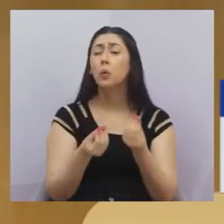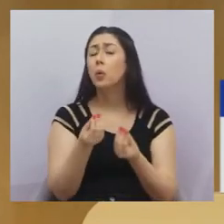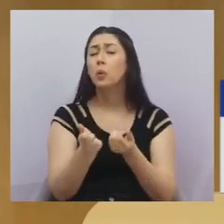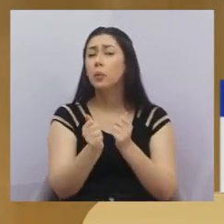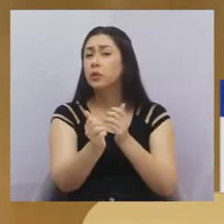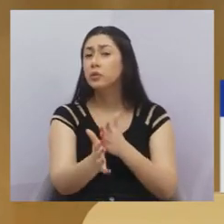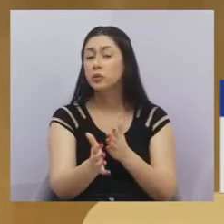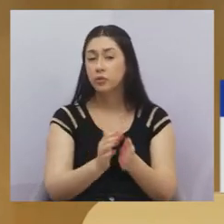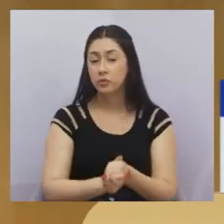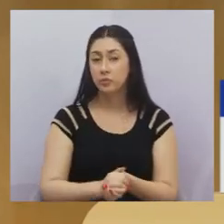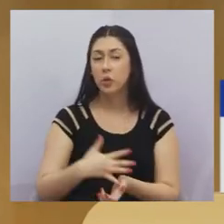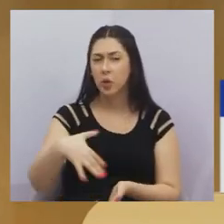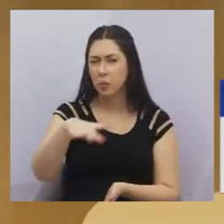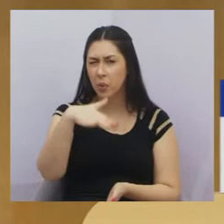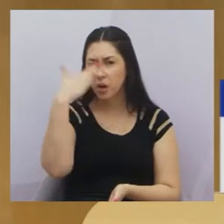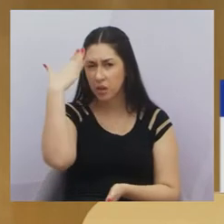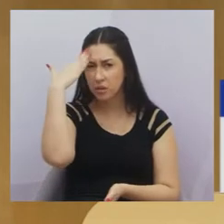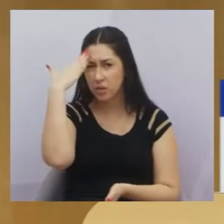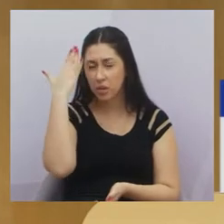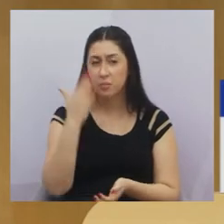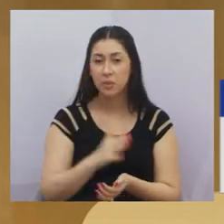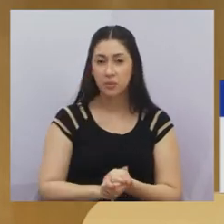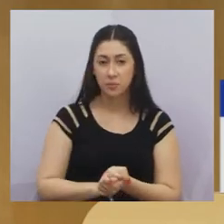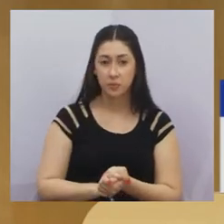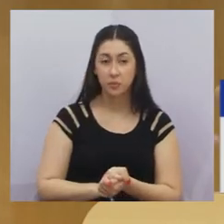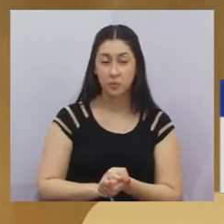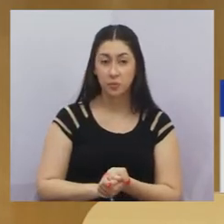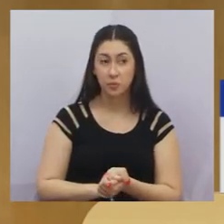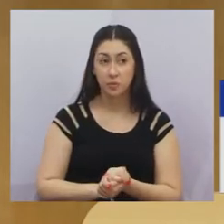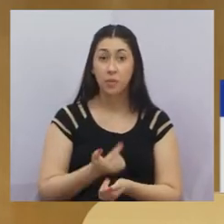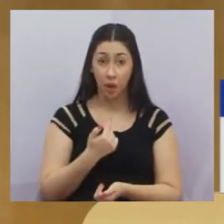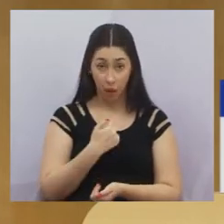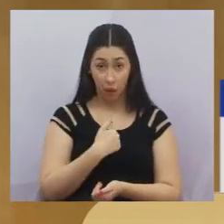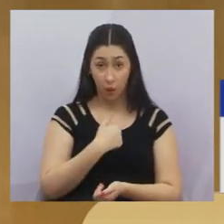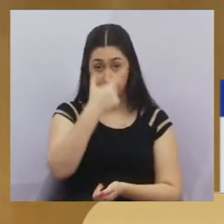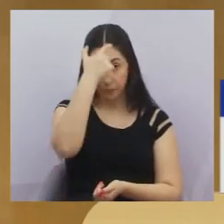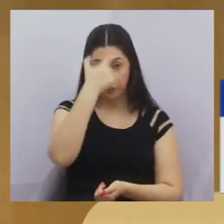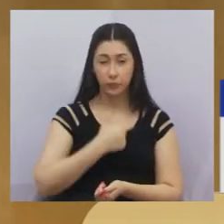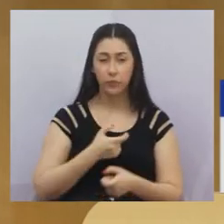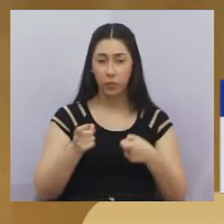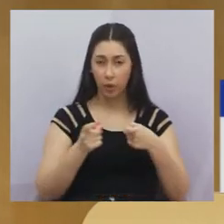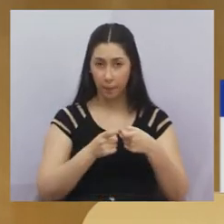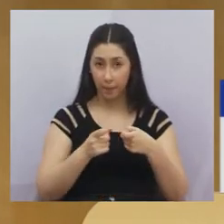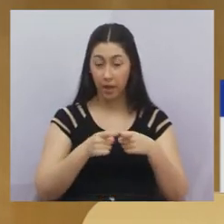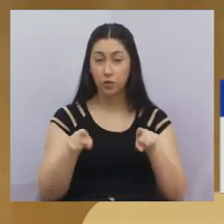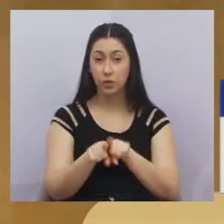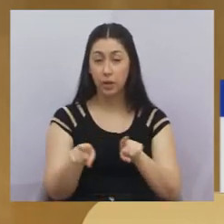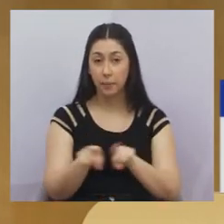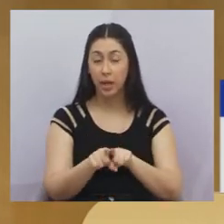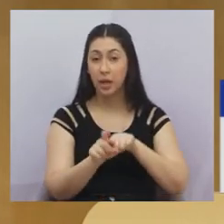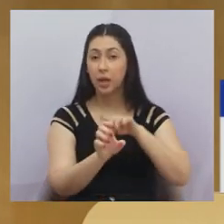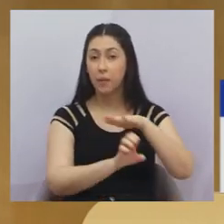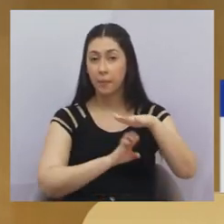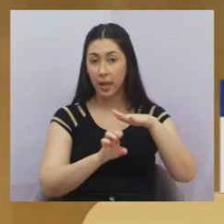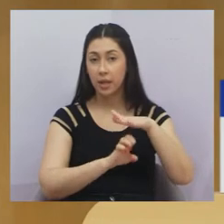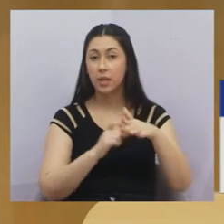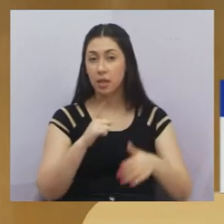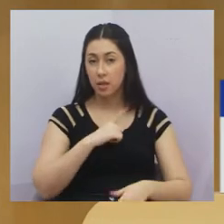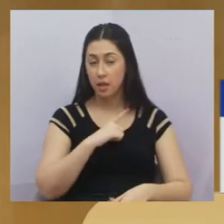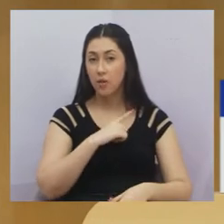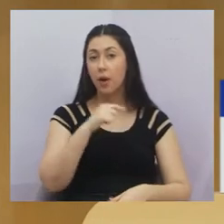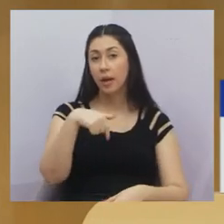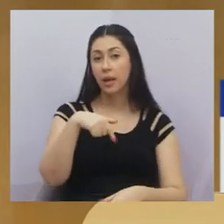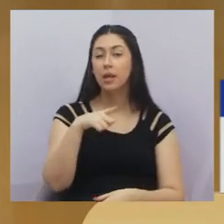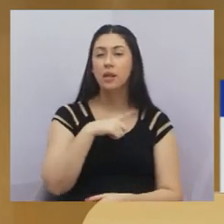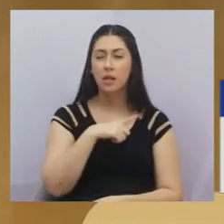Muitos sabem aqui que eu sou médico e sou empresário. Eu crio nessa cidade